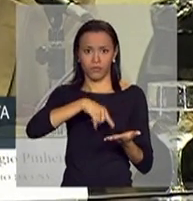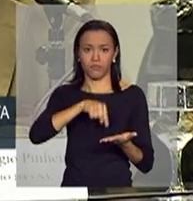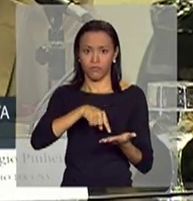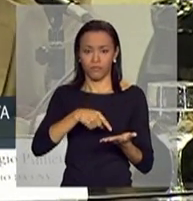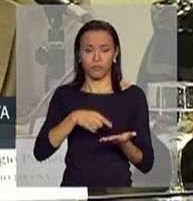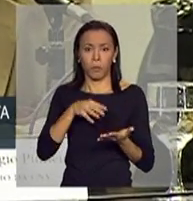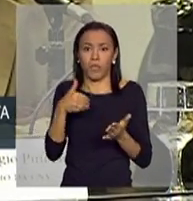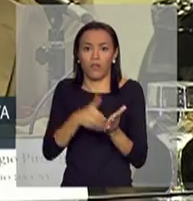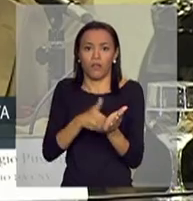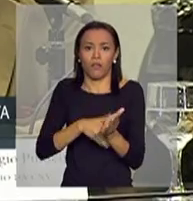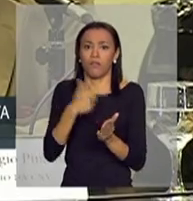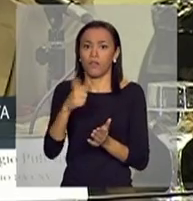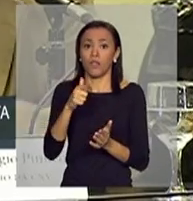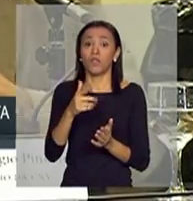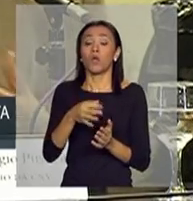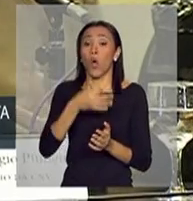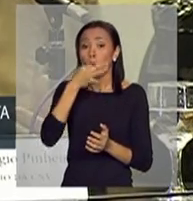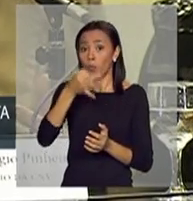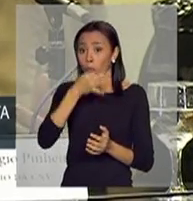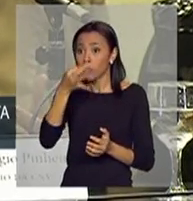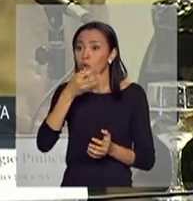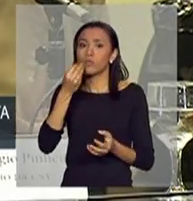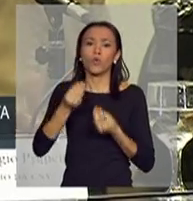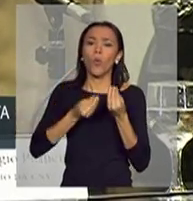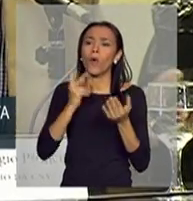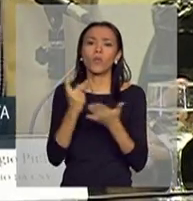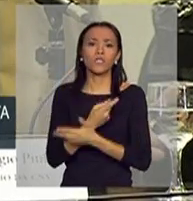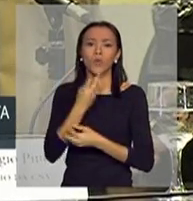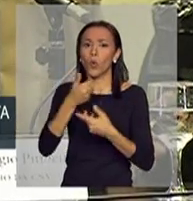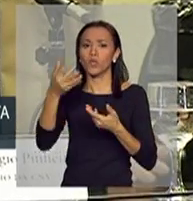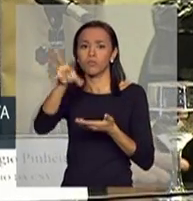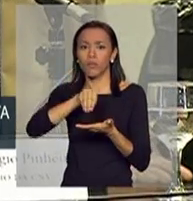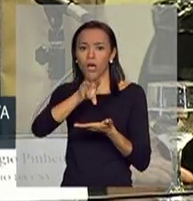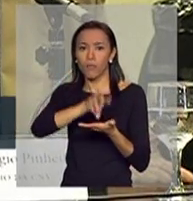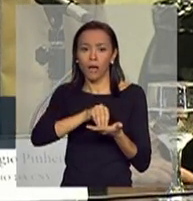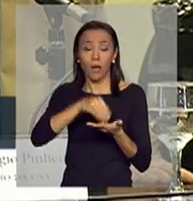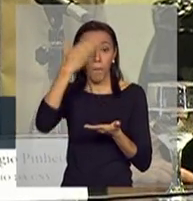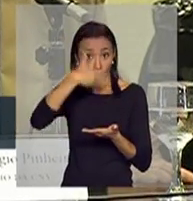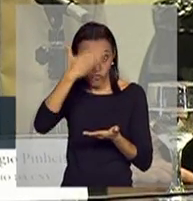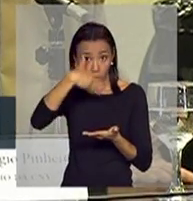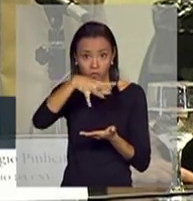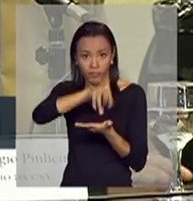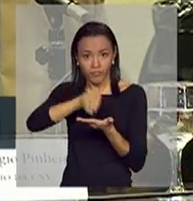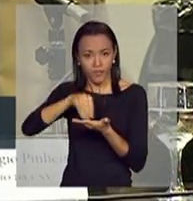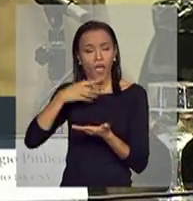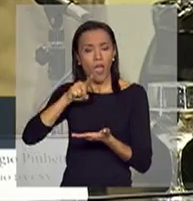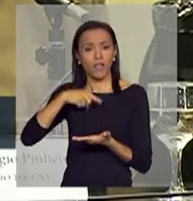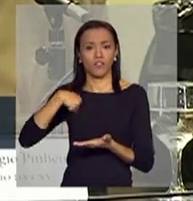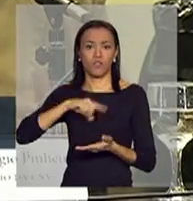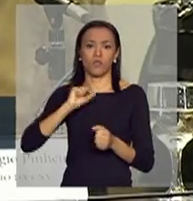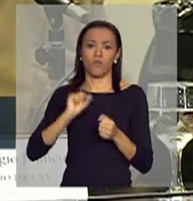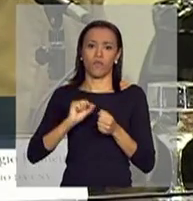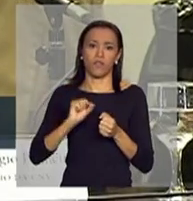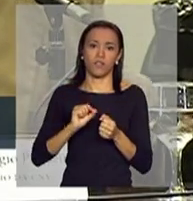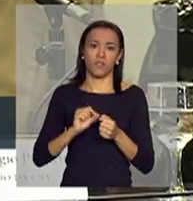forense, depoimentos, coletar provas, e é isso que nós estamos fazendo. Esse não é um